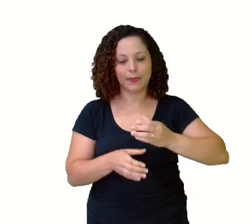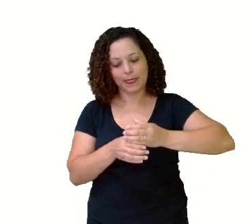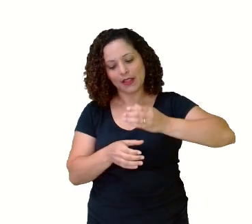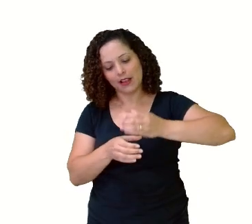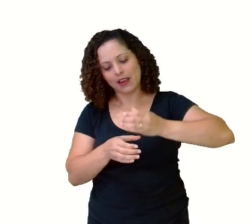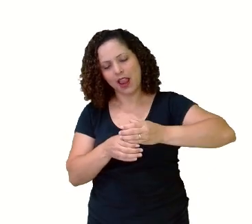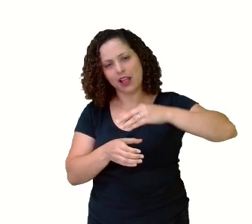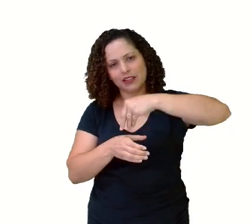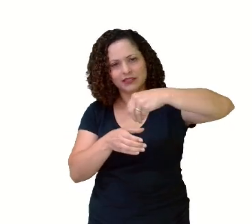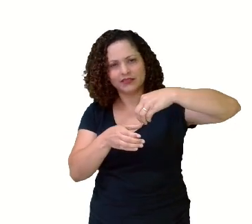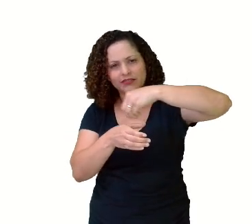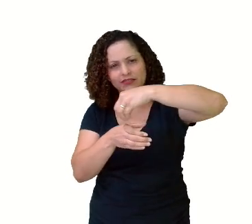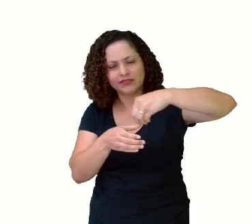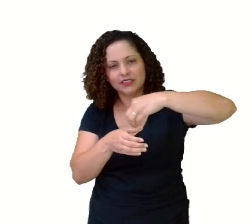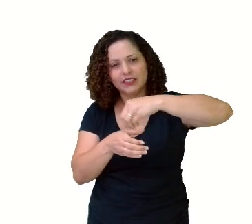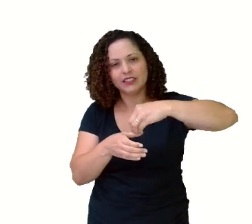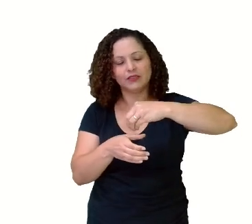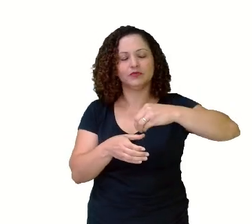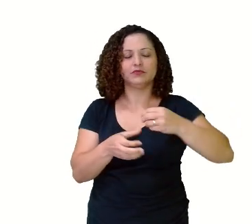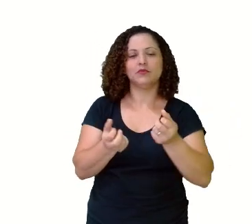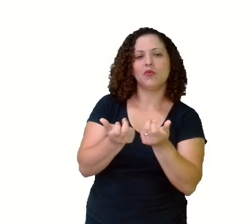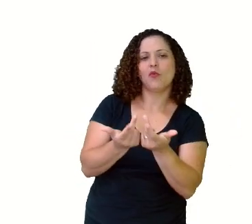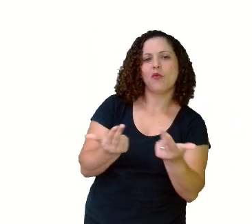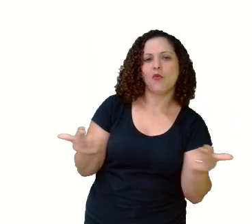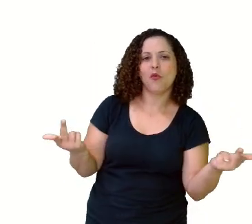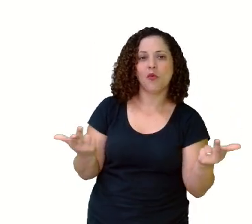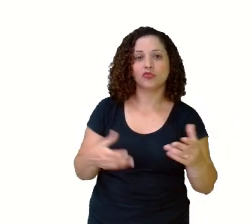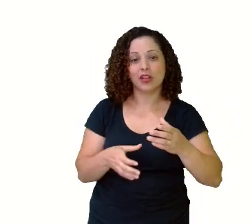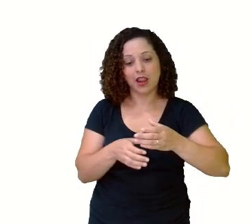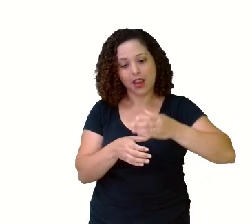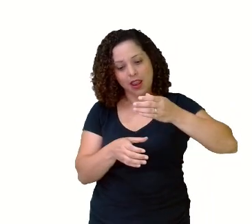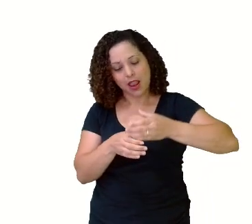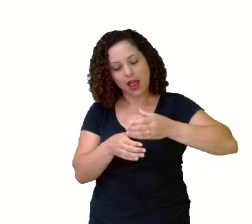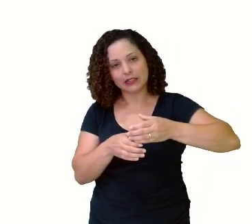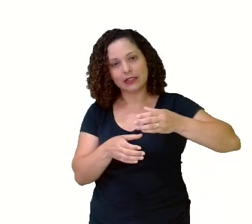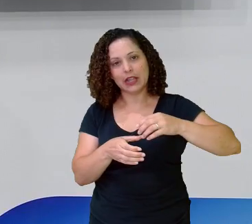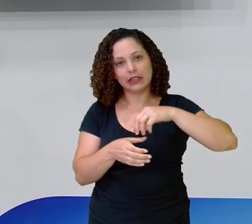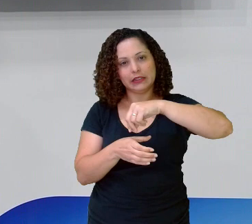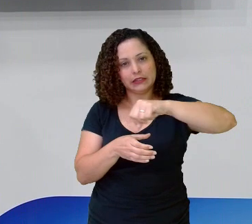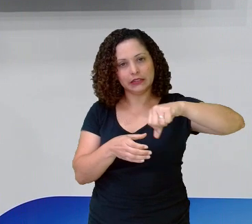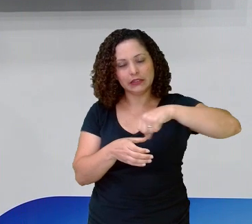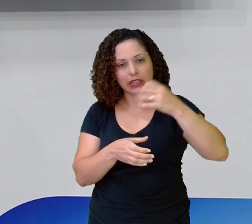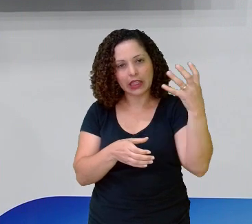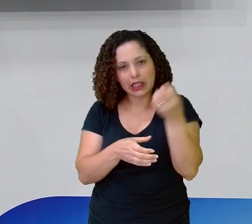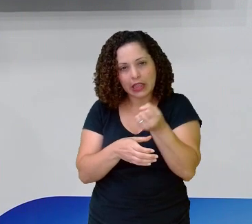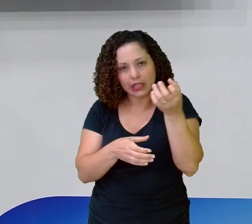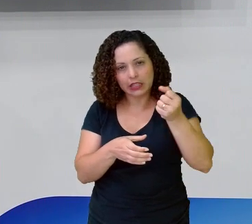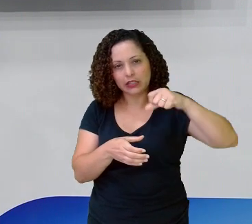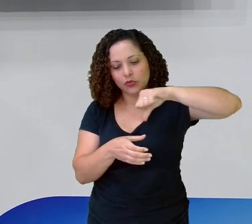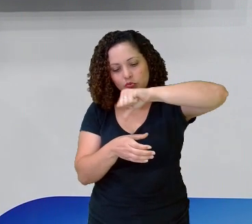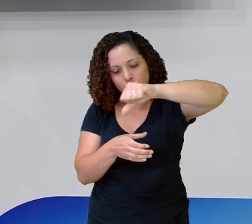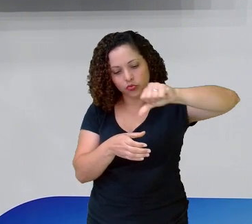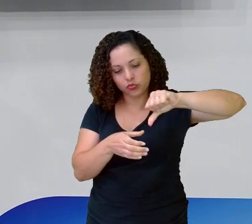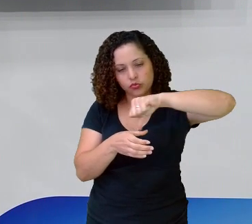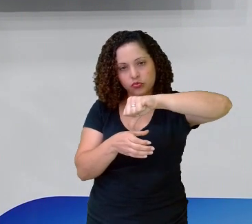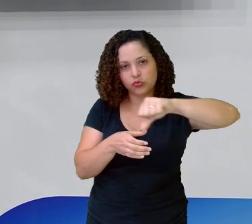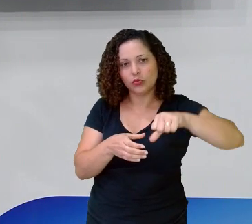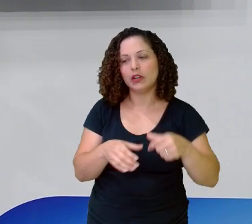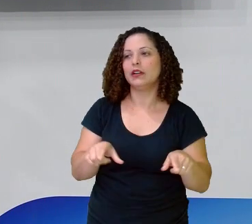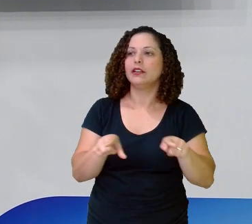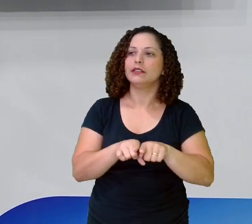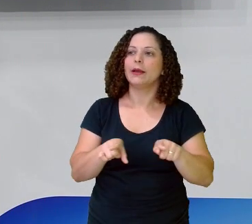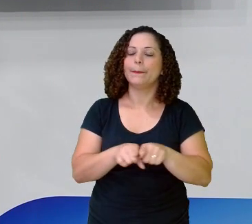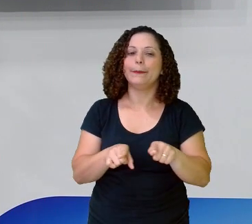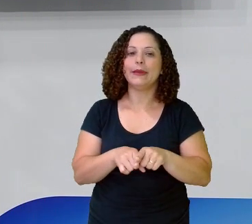de ervilha, lata de milho, lata de leite condensado, lata daquelas carnes,